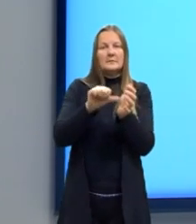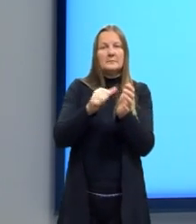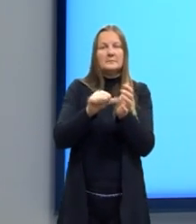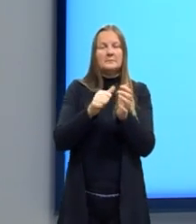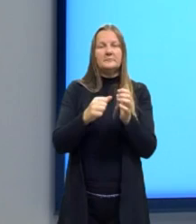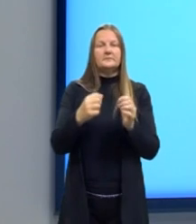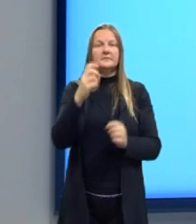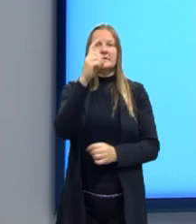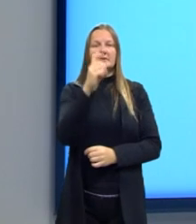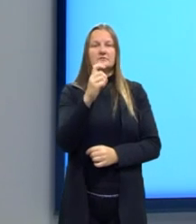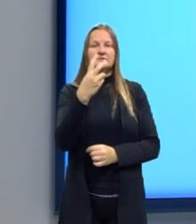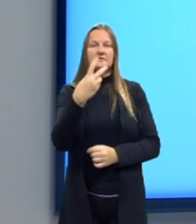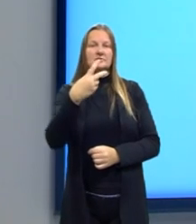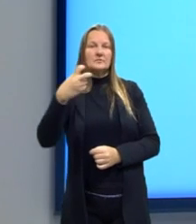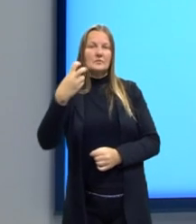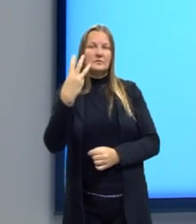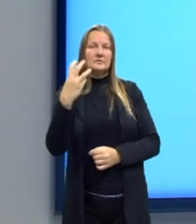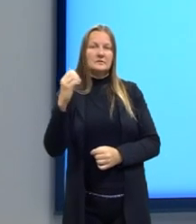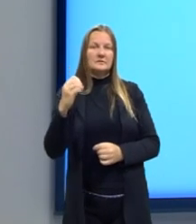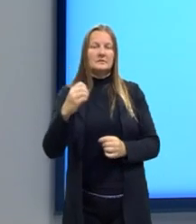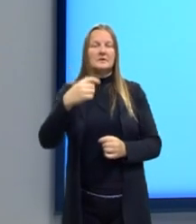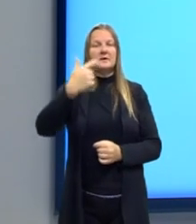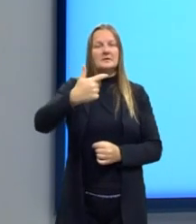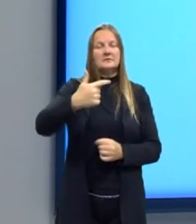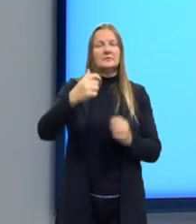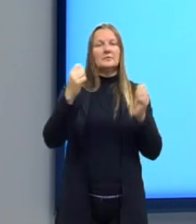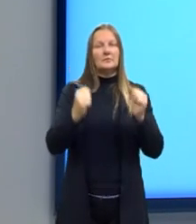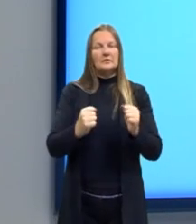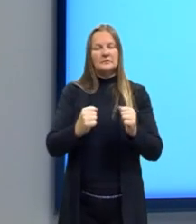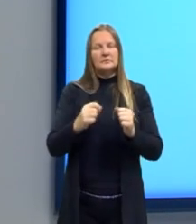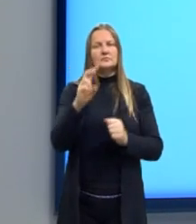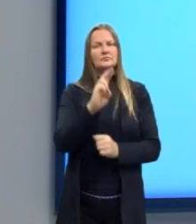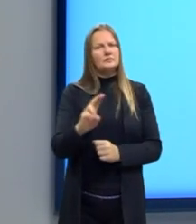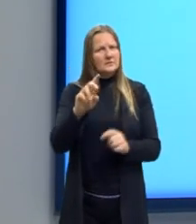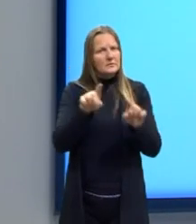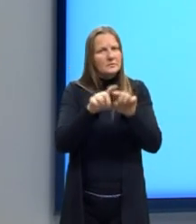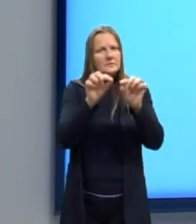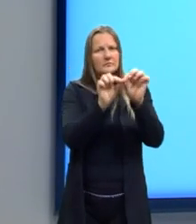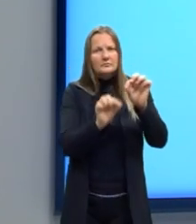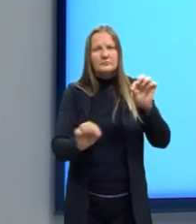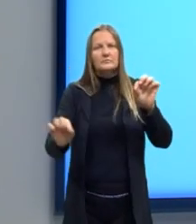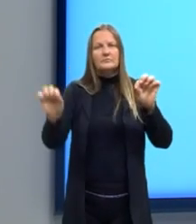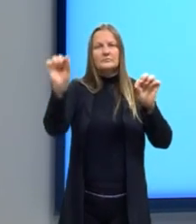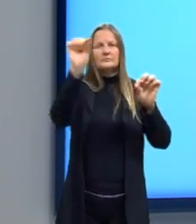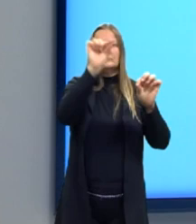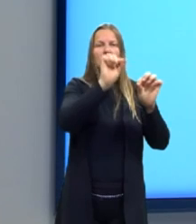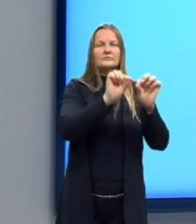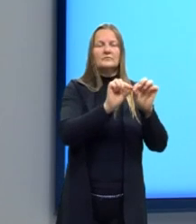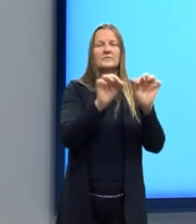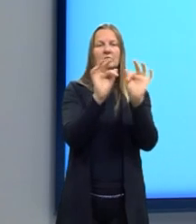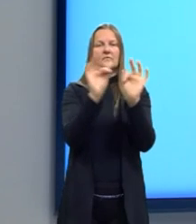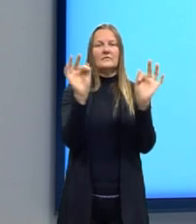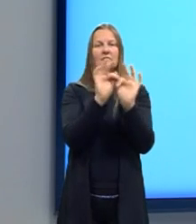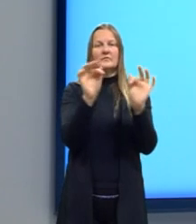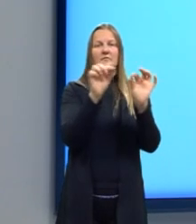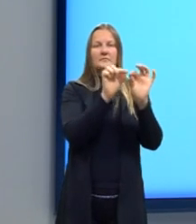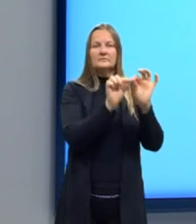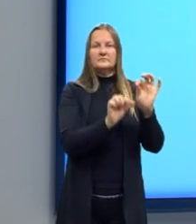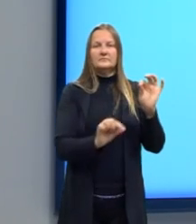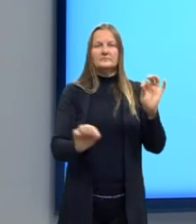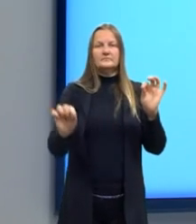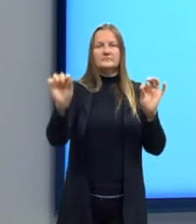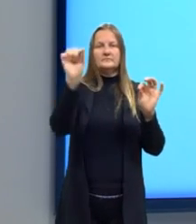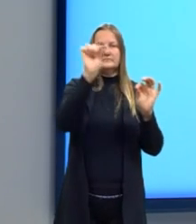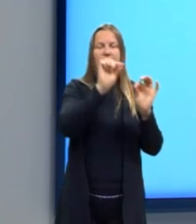que seria x = 30 e a segunda que pode ser utilizado também por uma fórmula nós vimos né